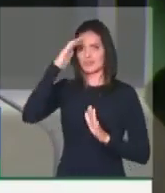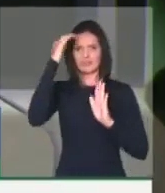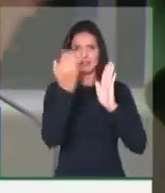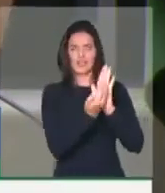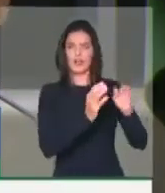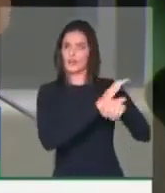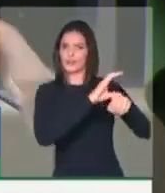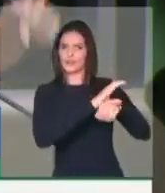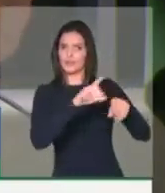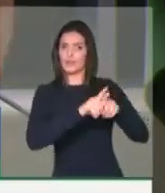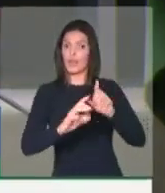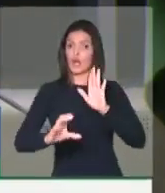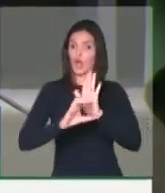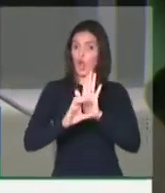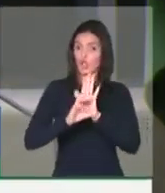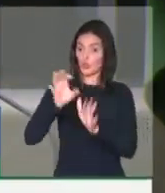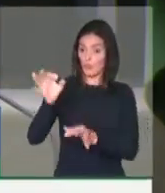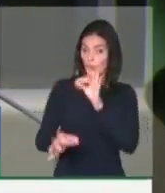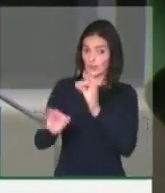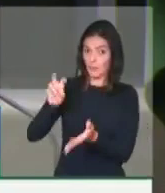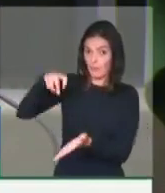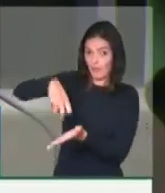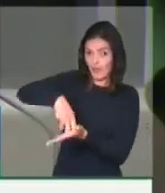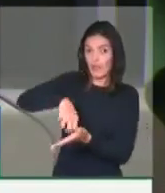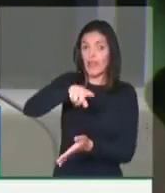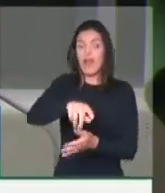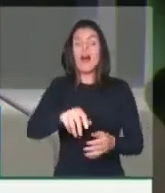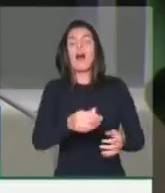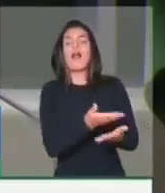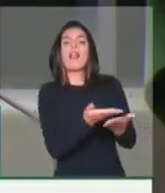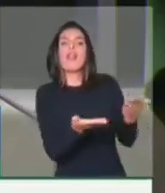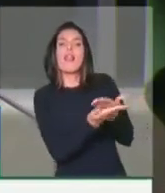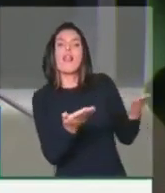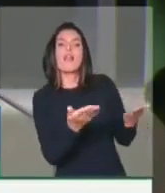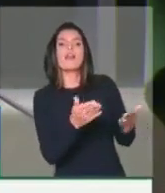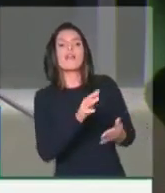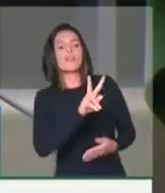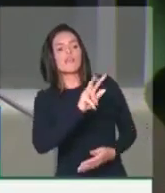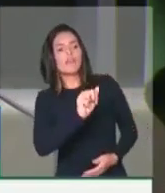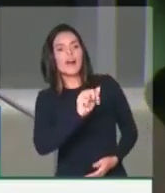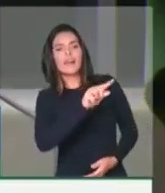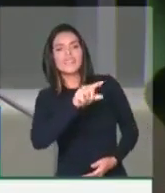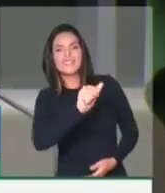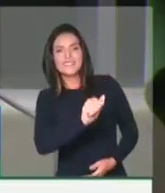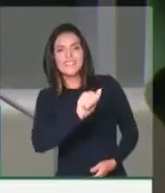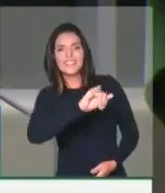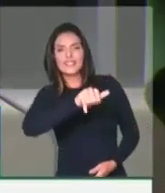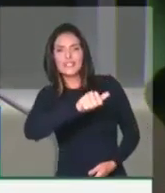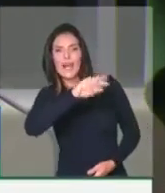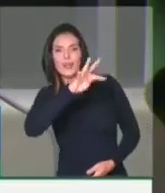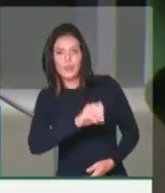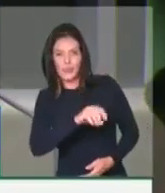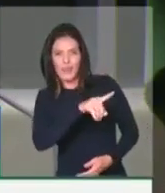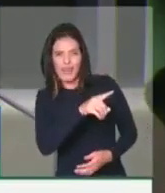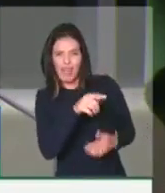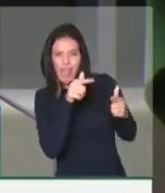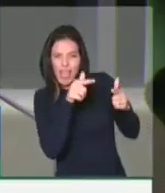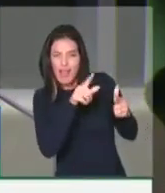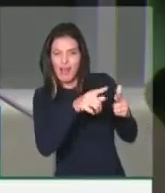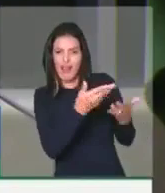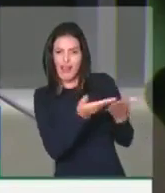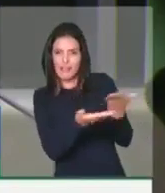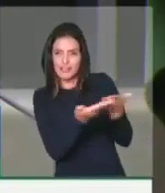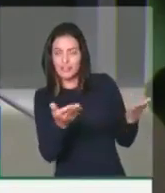Processo Penal, como bem demonstrou a Vaza Jato, para tirar da eleição o candidato do campo adversário, que não é